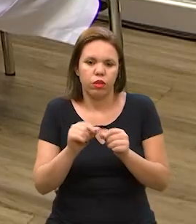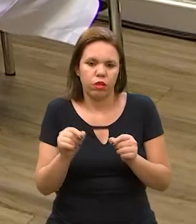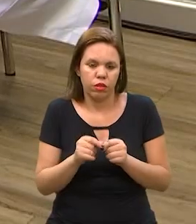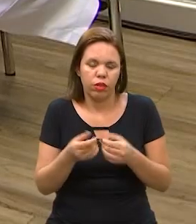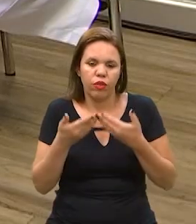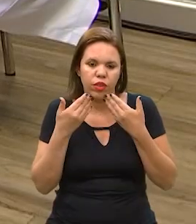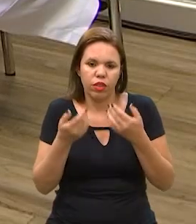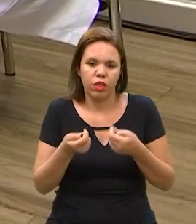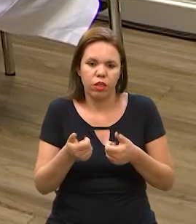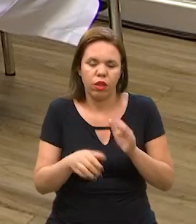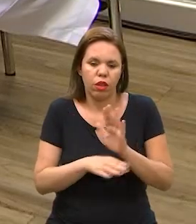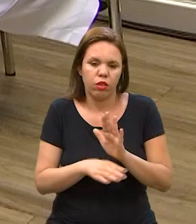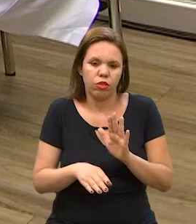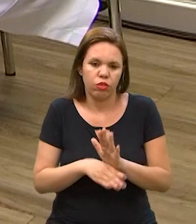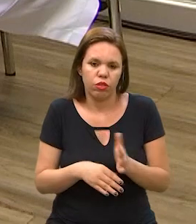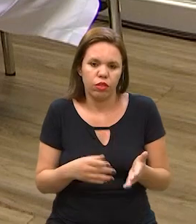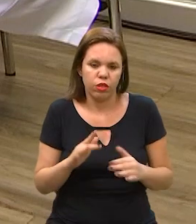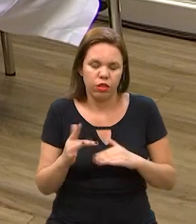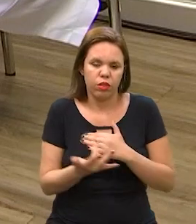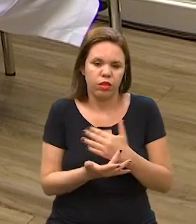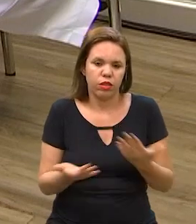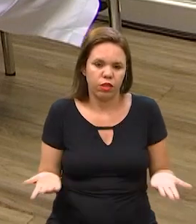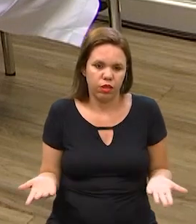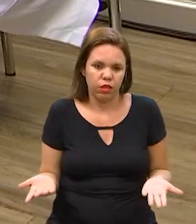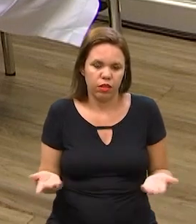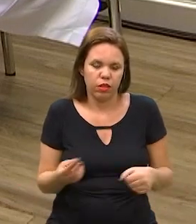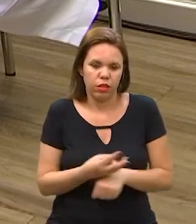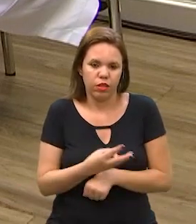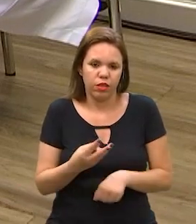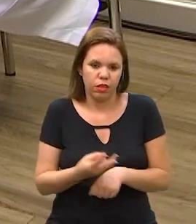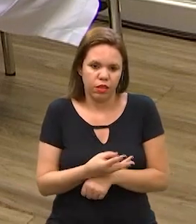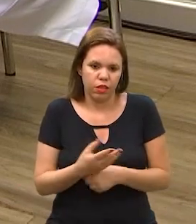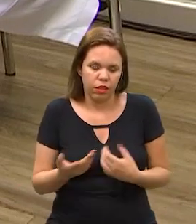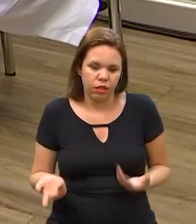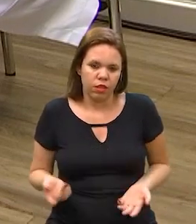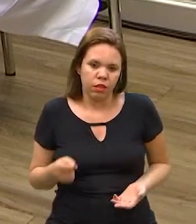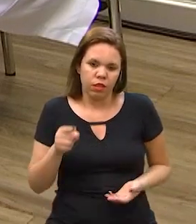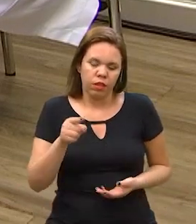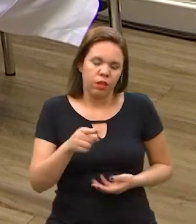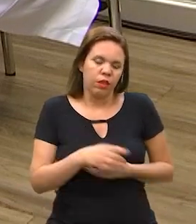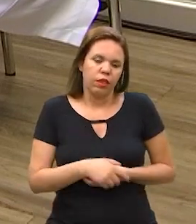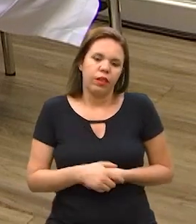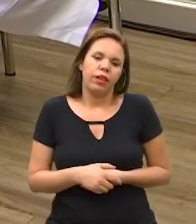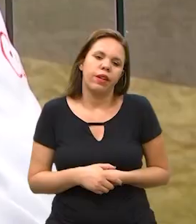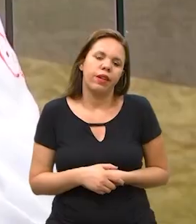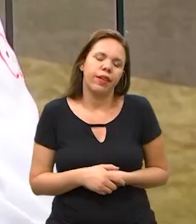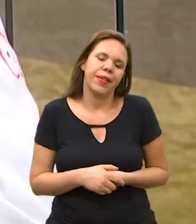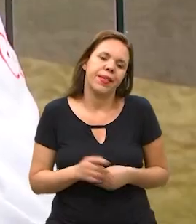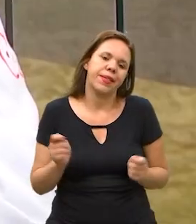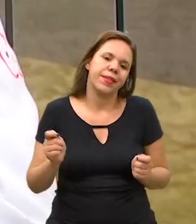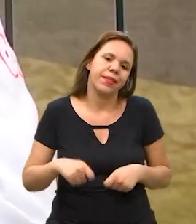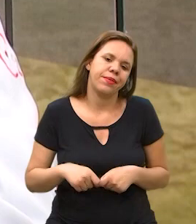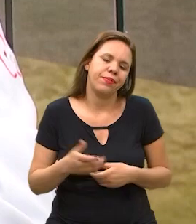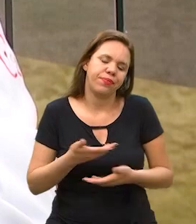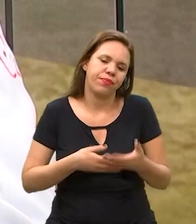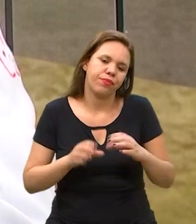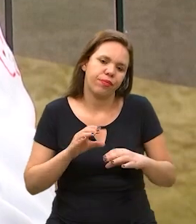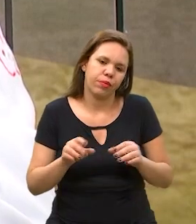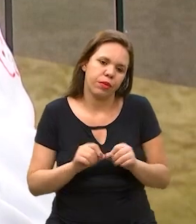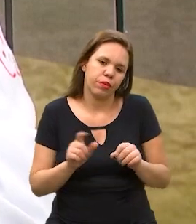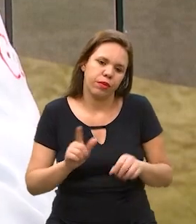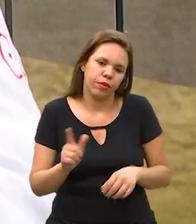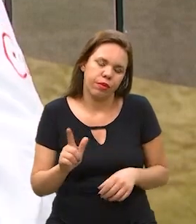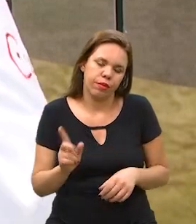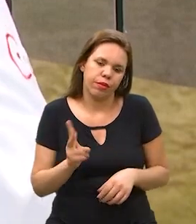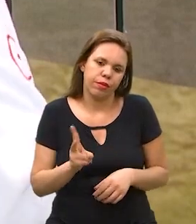facilitou muito, né? Muito. Você tá Com as redes sociais, Sim. o Ajuda WhatsApp. de você estar podendo